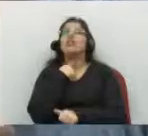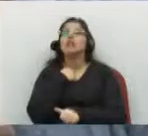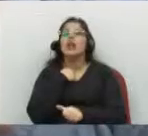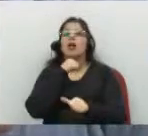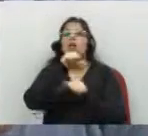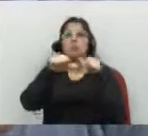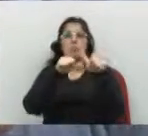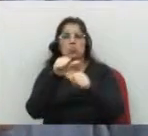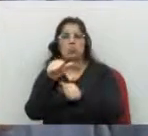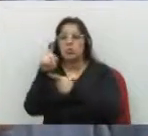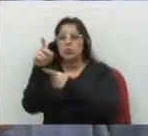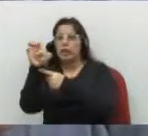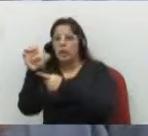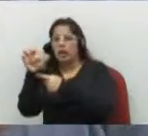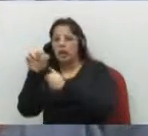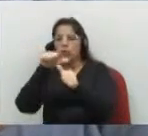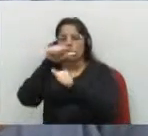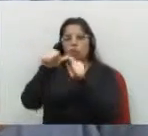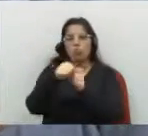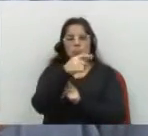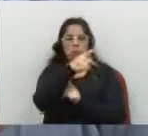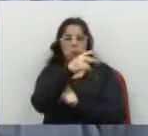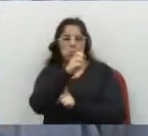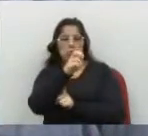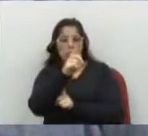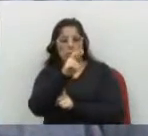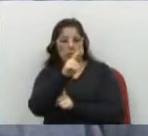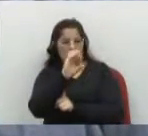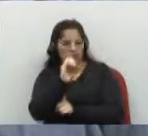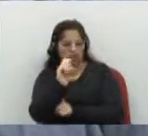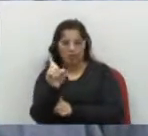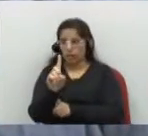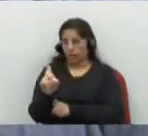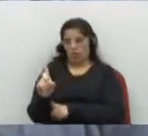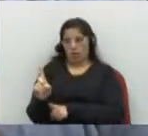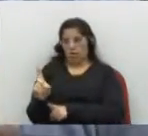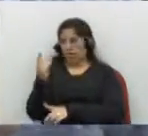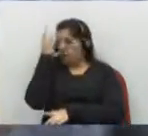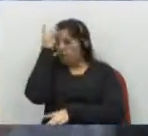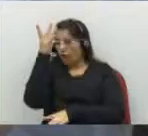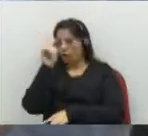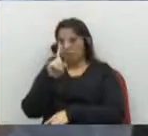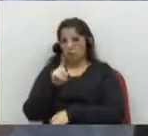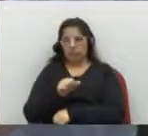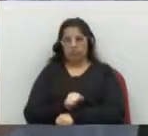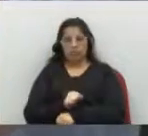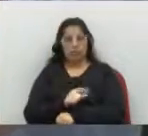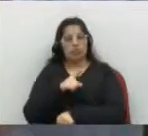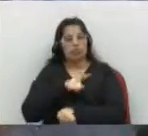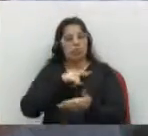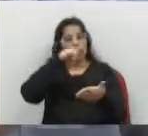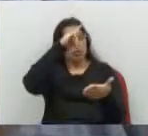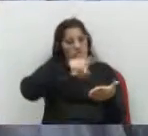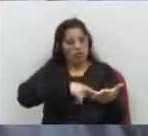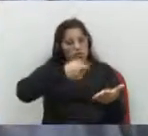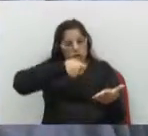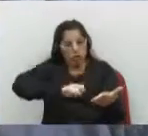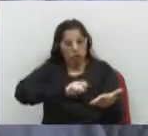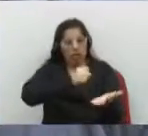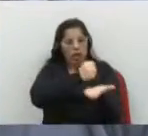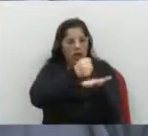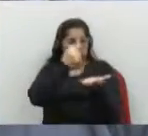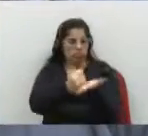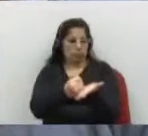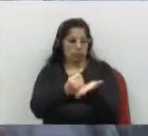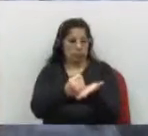e troco o Zé pelo Pedro. Não. Tem um contrato. Então, Departamento jurídico está aqui, o doutor Ivanildo está